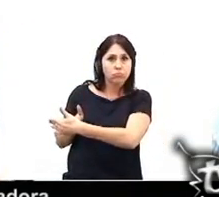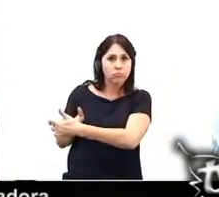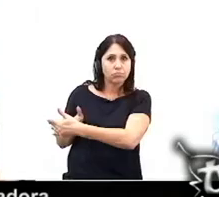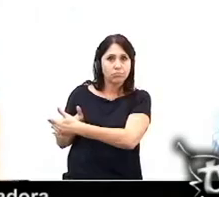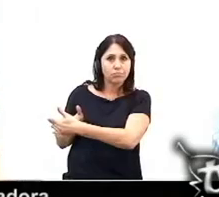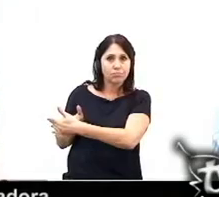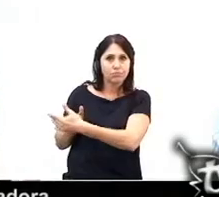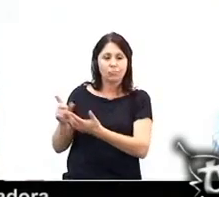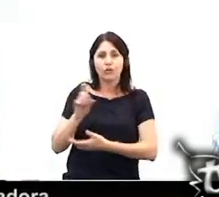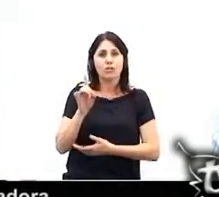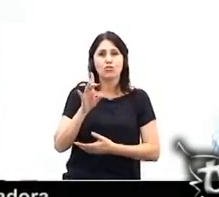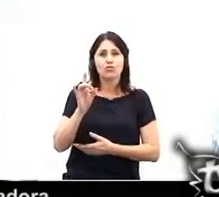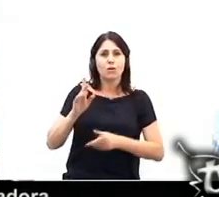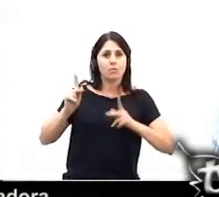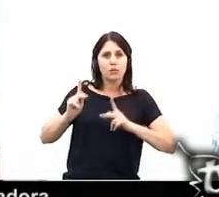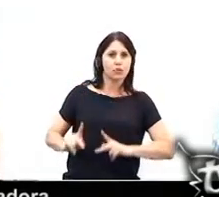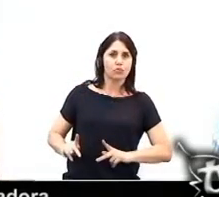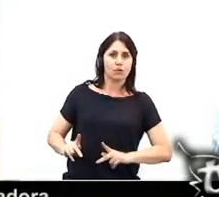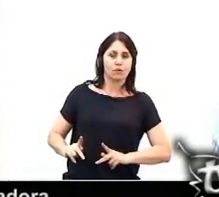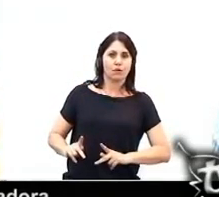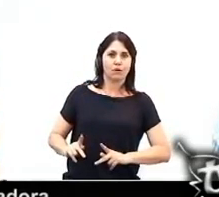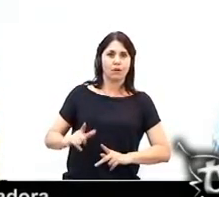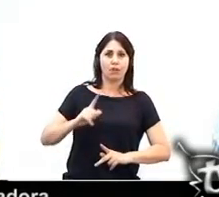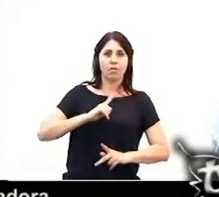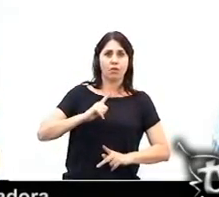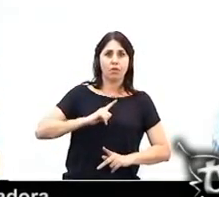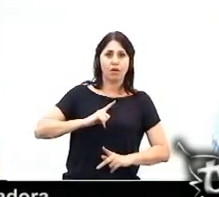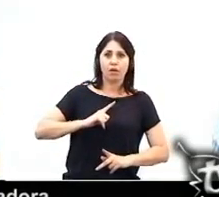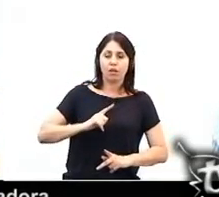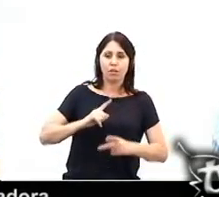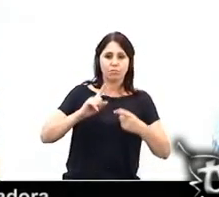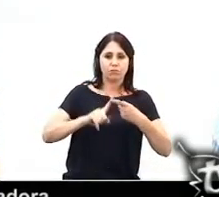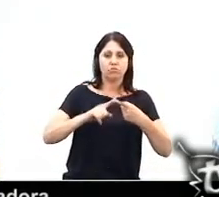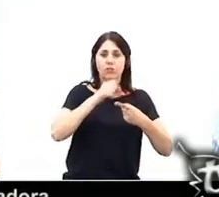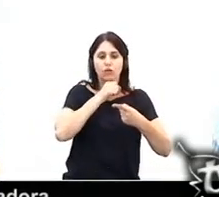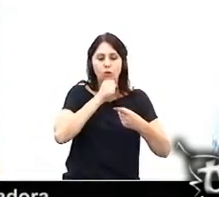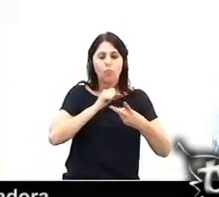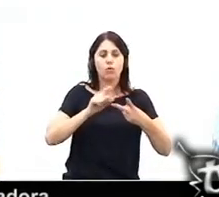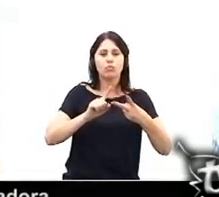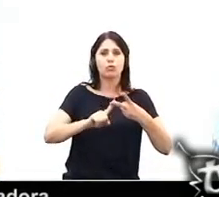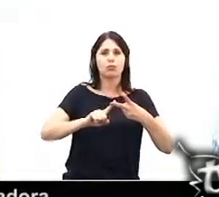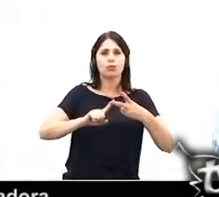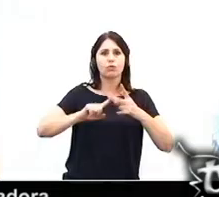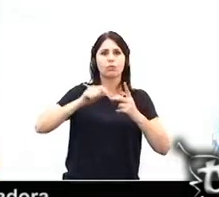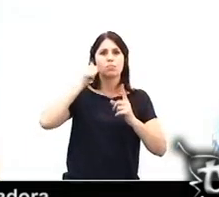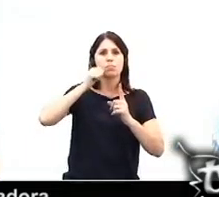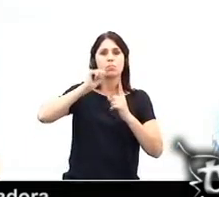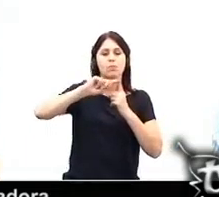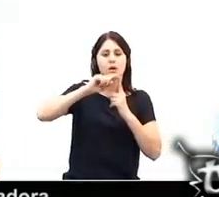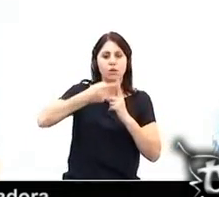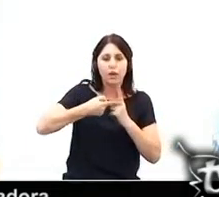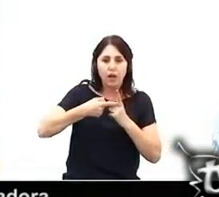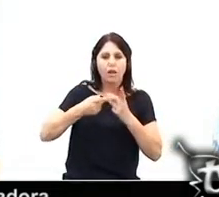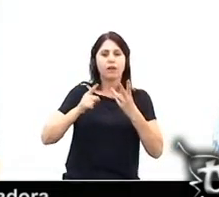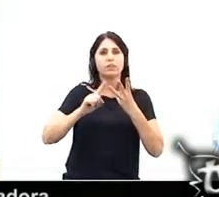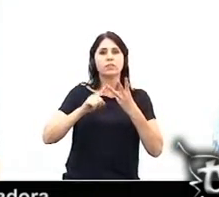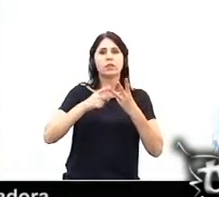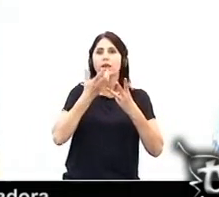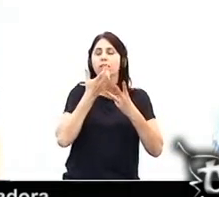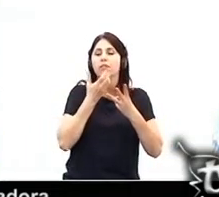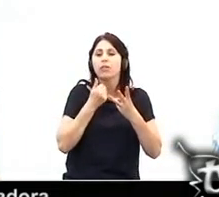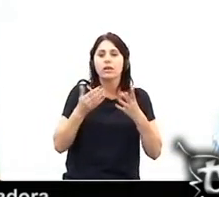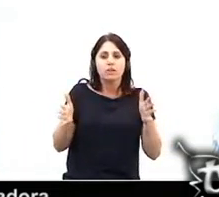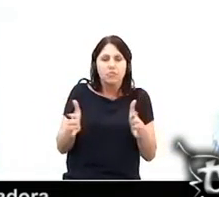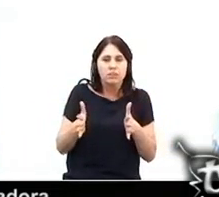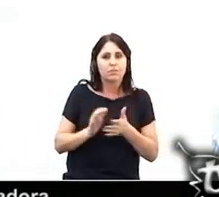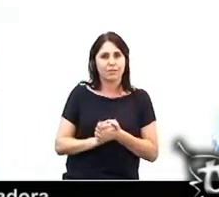não consegue acessar de forma plena a sociedade. Ou seja, desonerou a deficiência da pessoa, e